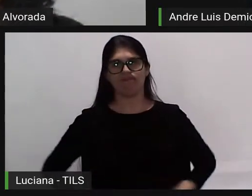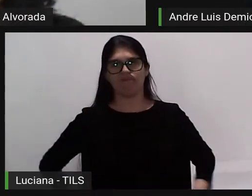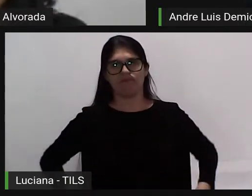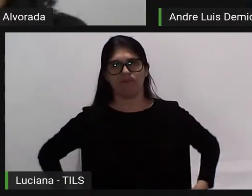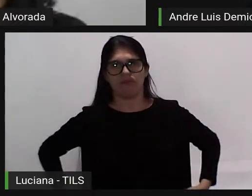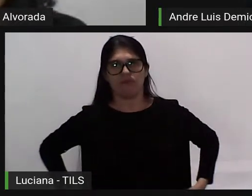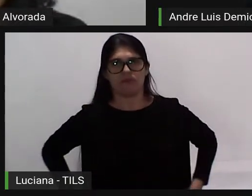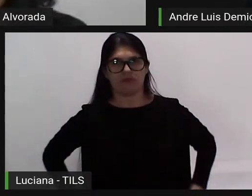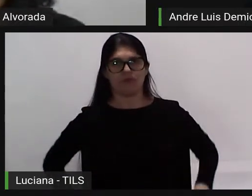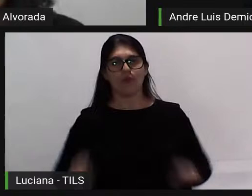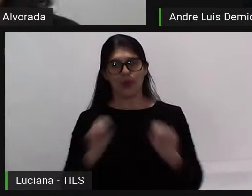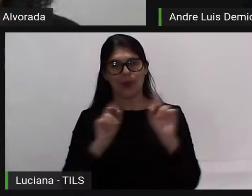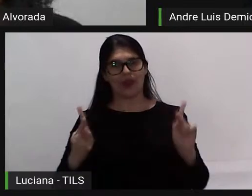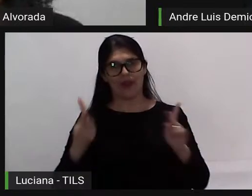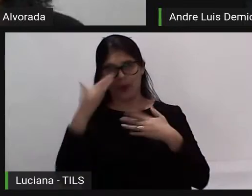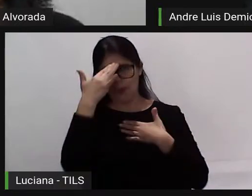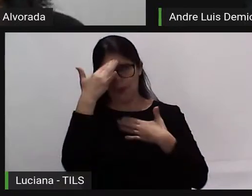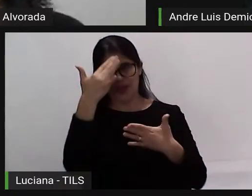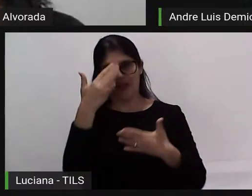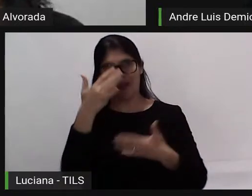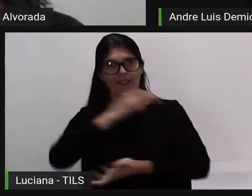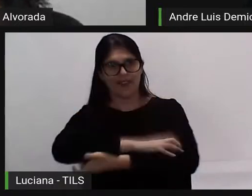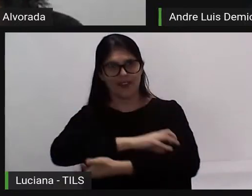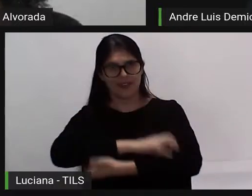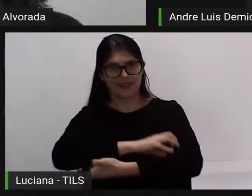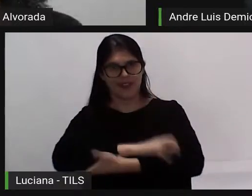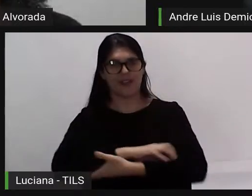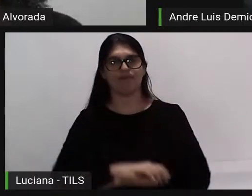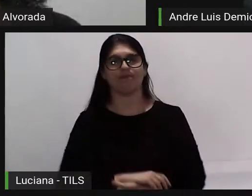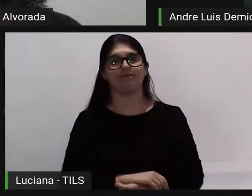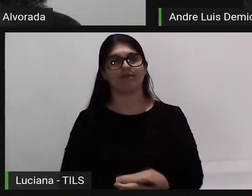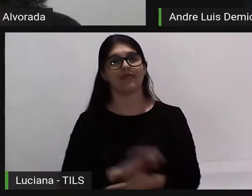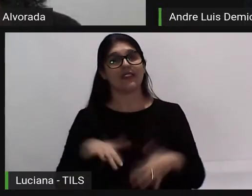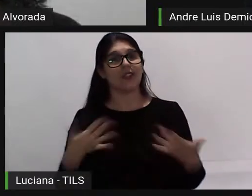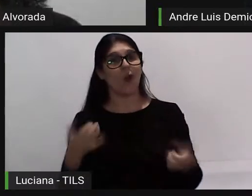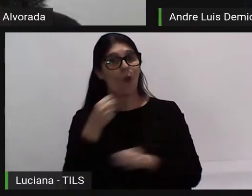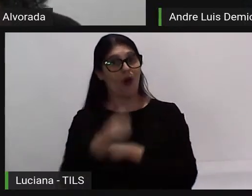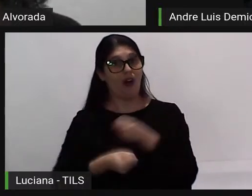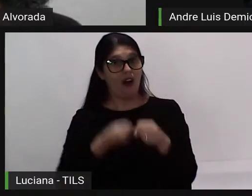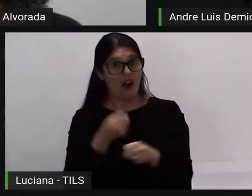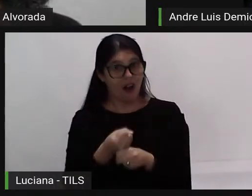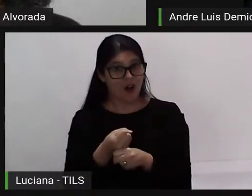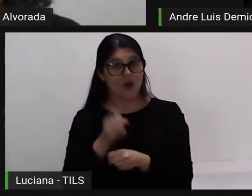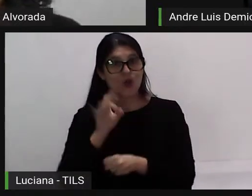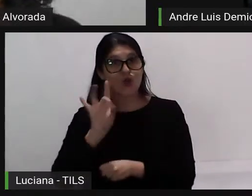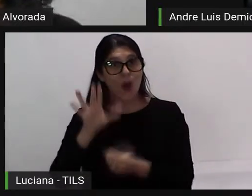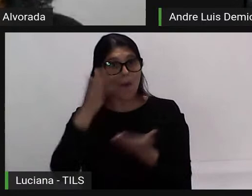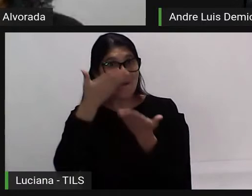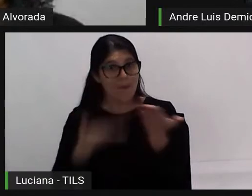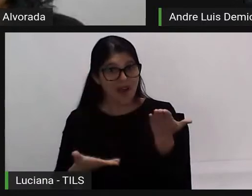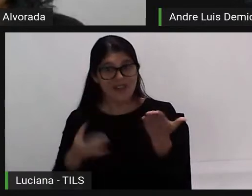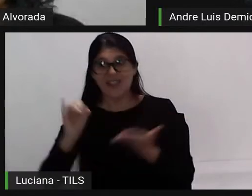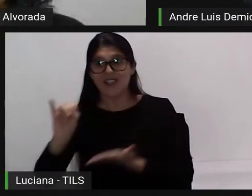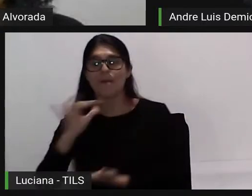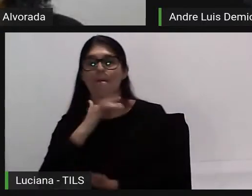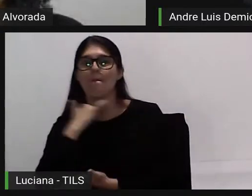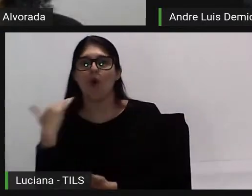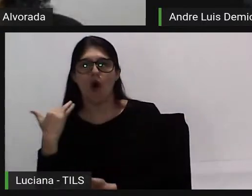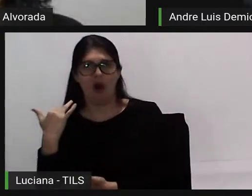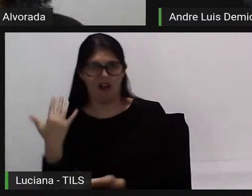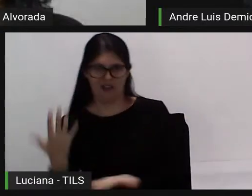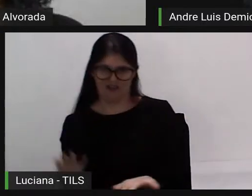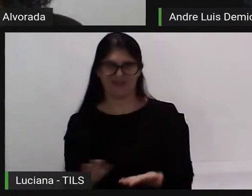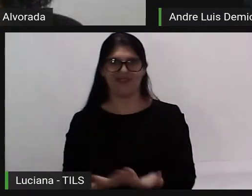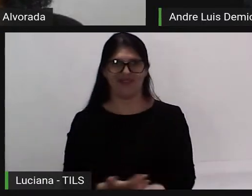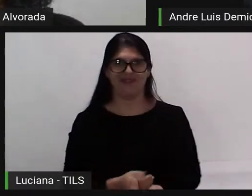Isso aí, muito obrigada, André. Então, o ano a gente só perde quando perde a vida, né? Então,